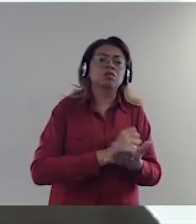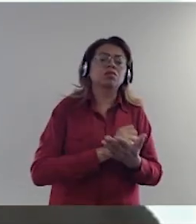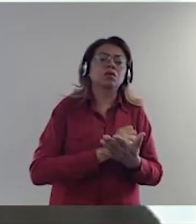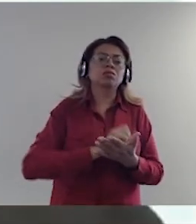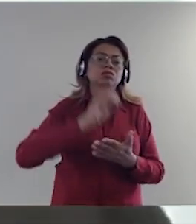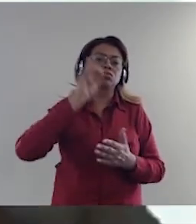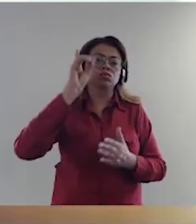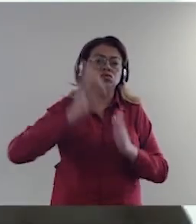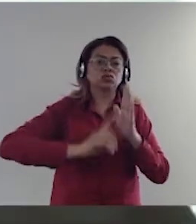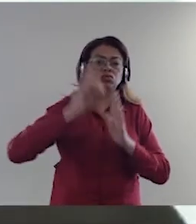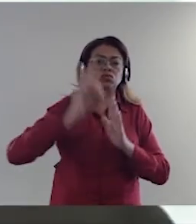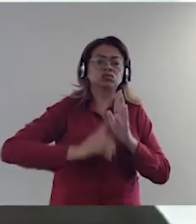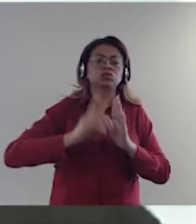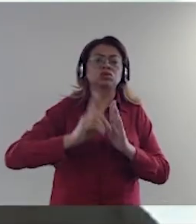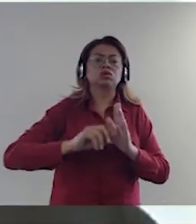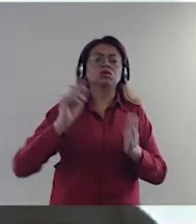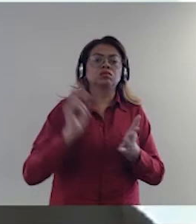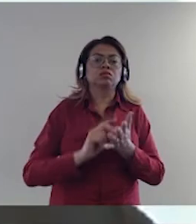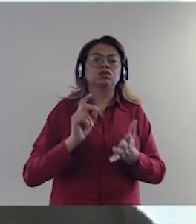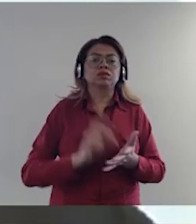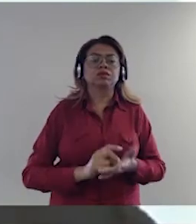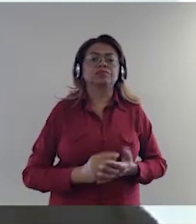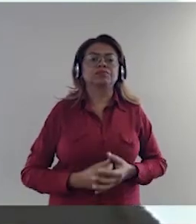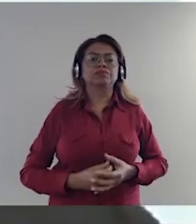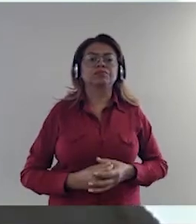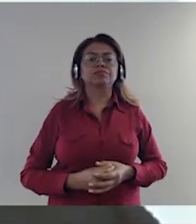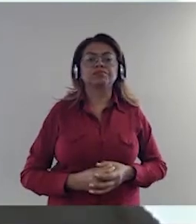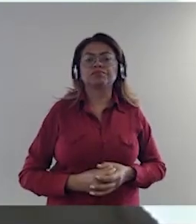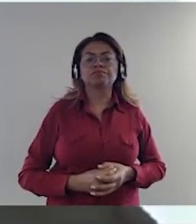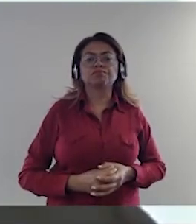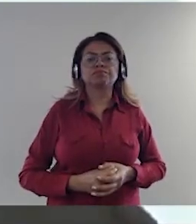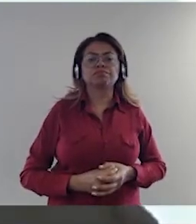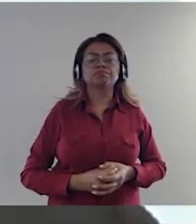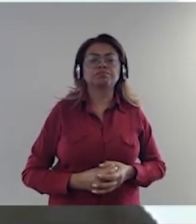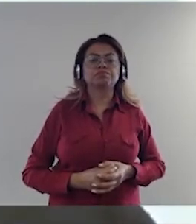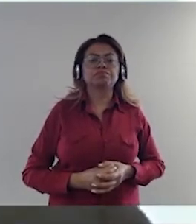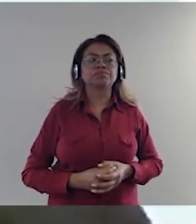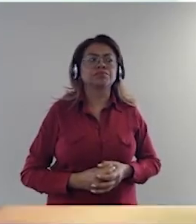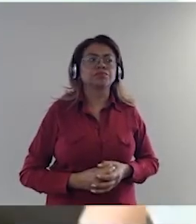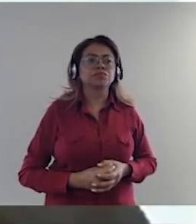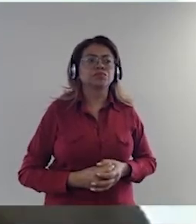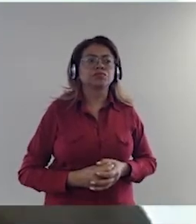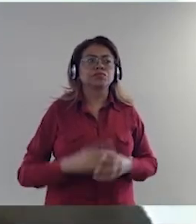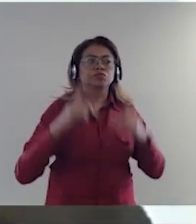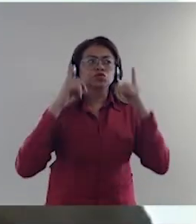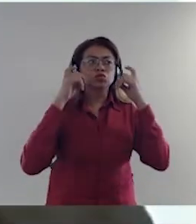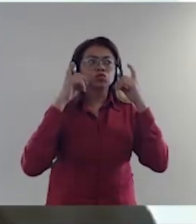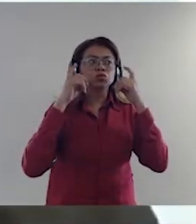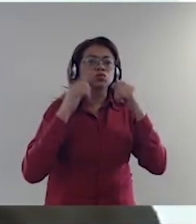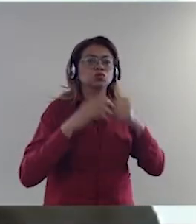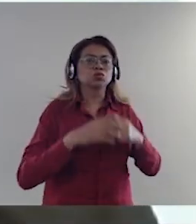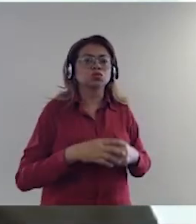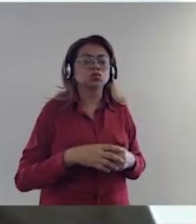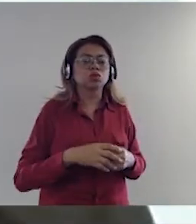que ela mantém ainda uma função contratual, né, até porque houve uma escolha aqui no Brasil de se enquadrar